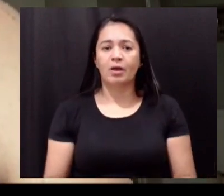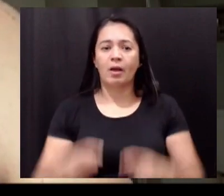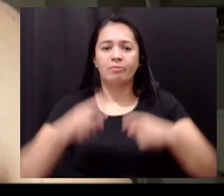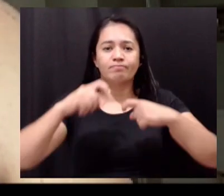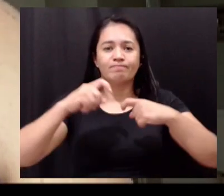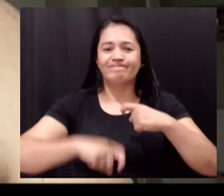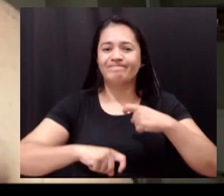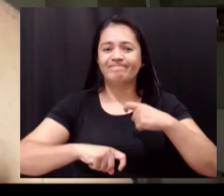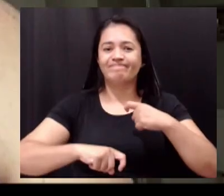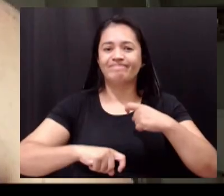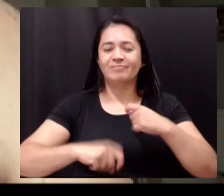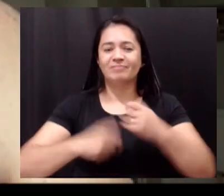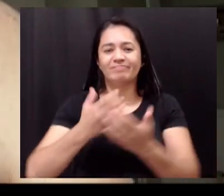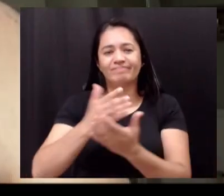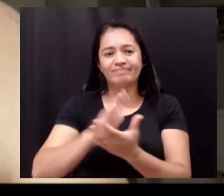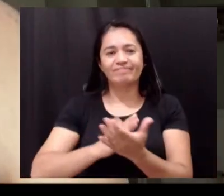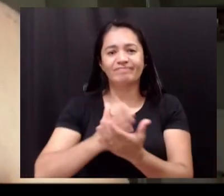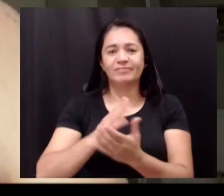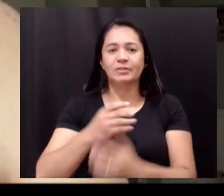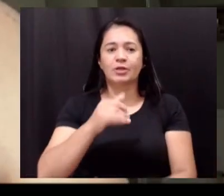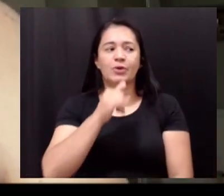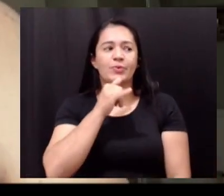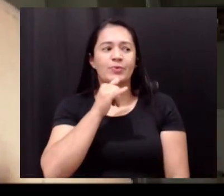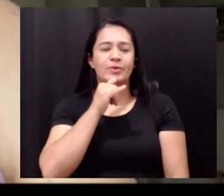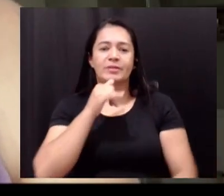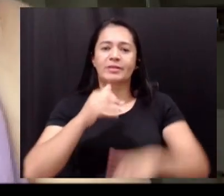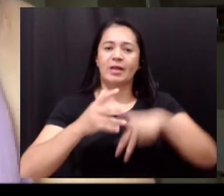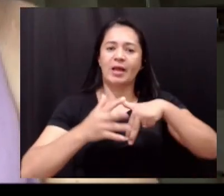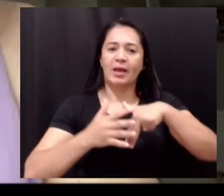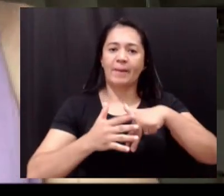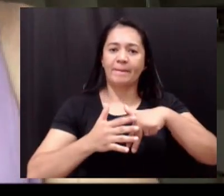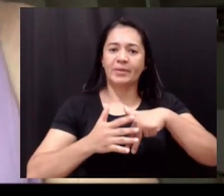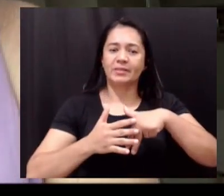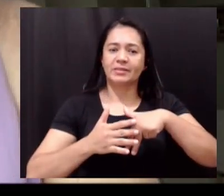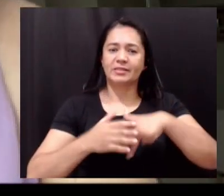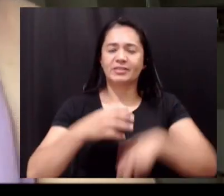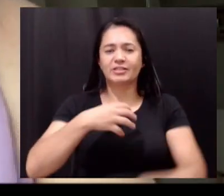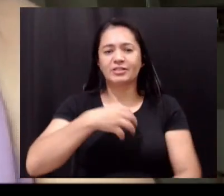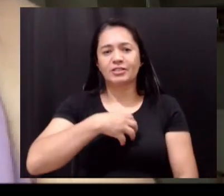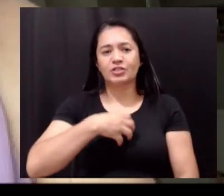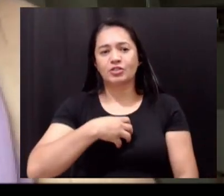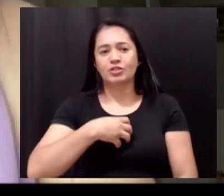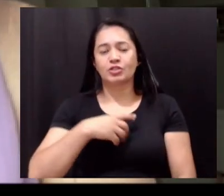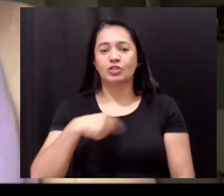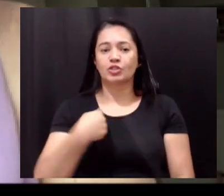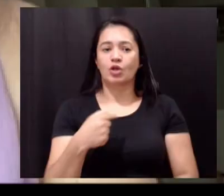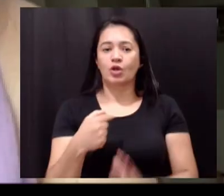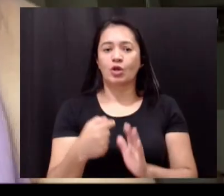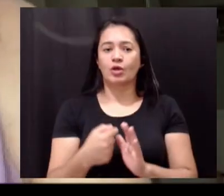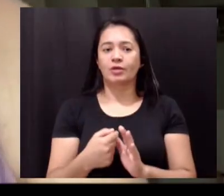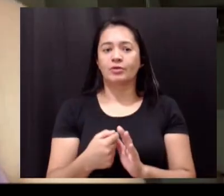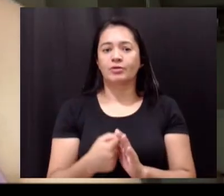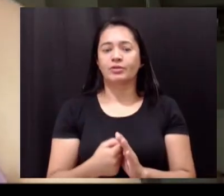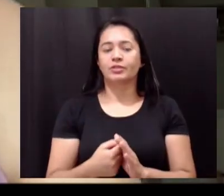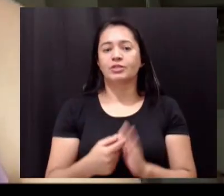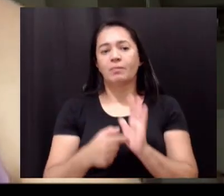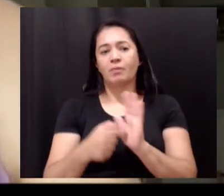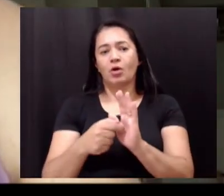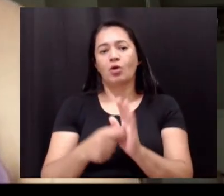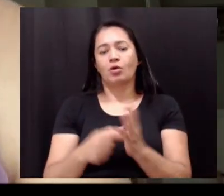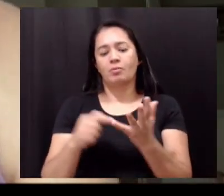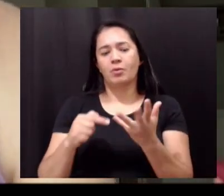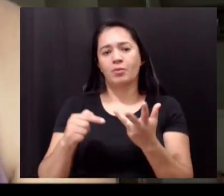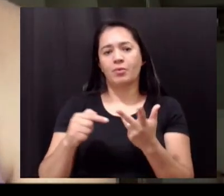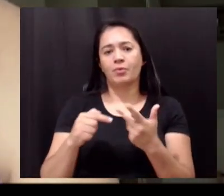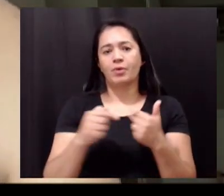se a paciente está com algum desses sintomas, a gente indica o uso de dilatadores, acompanhamento com